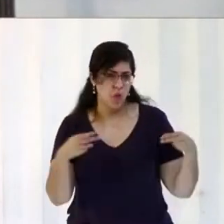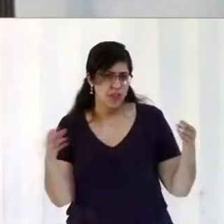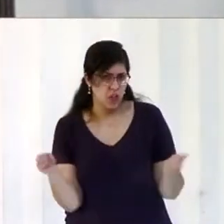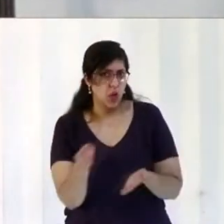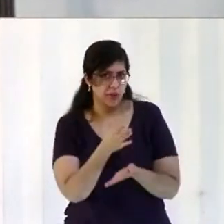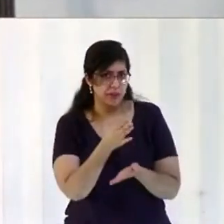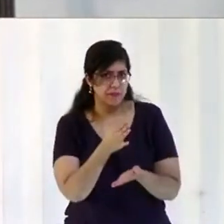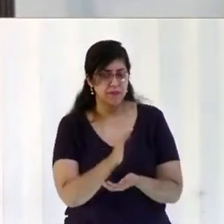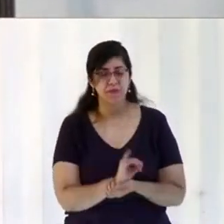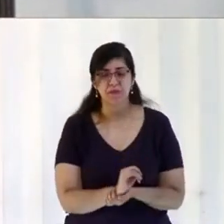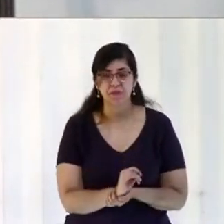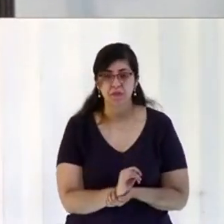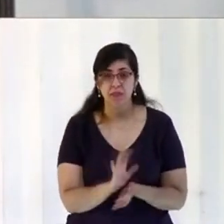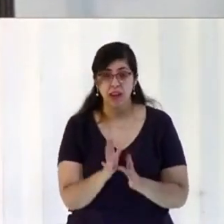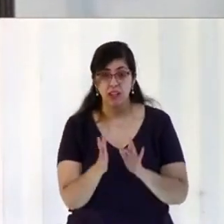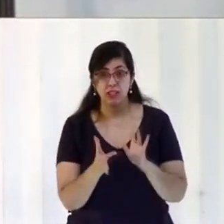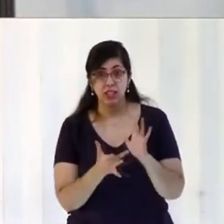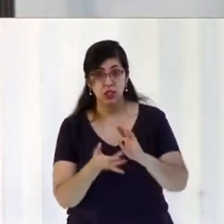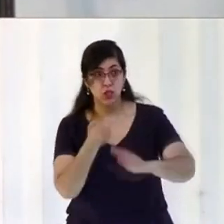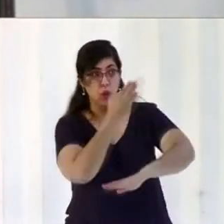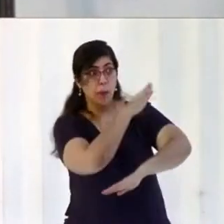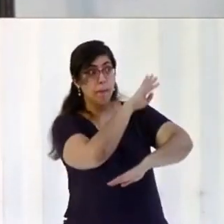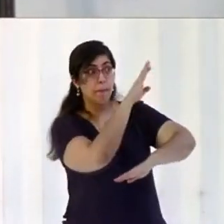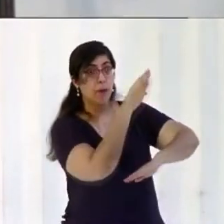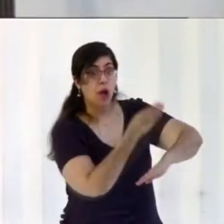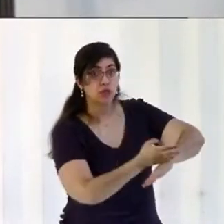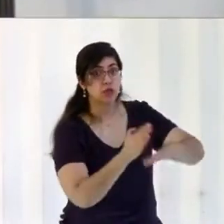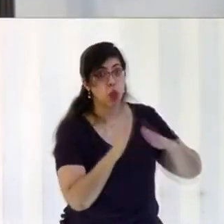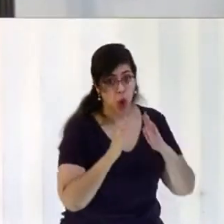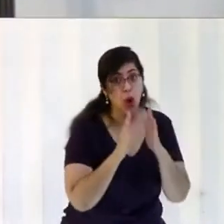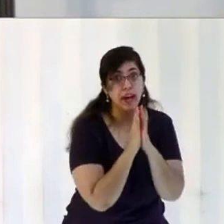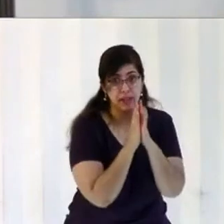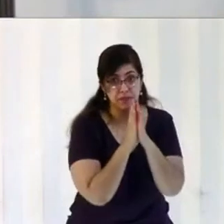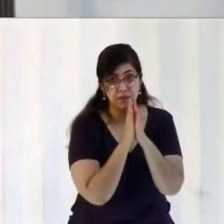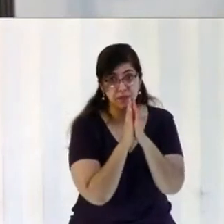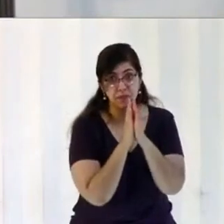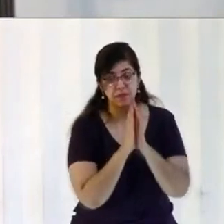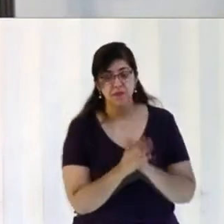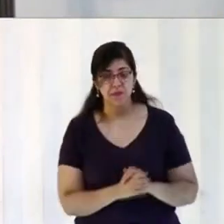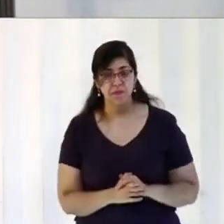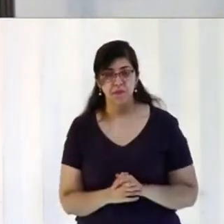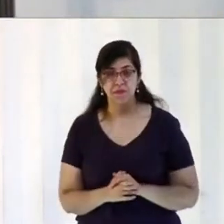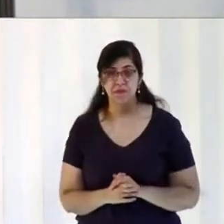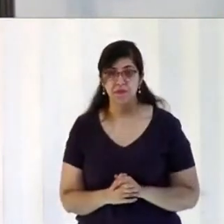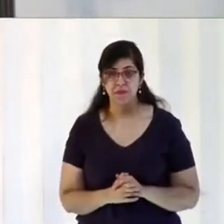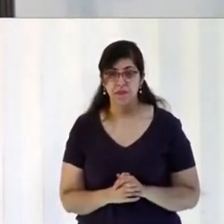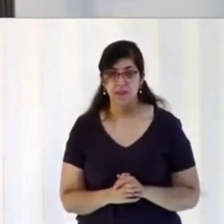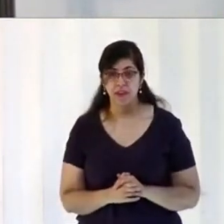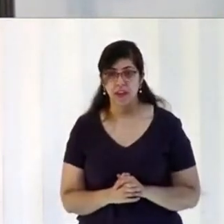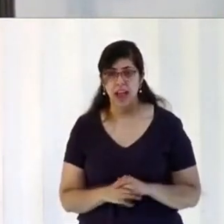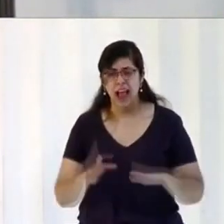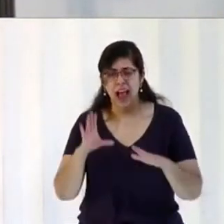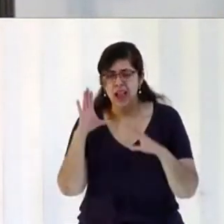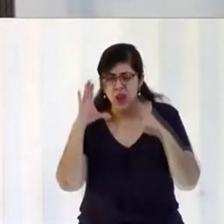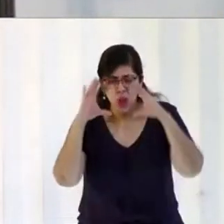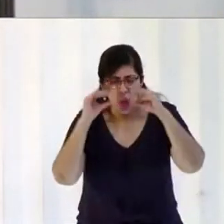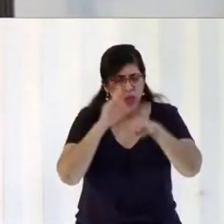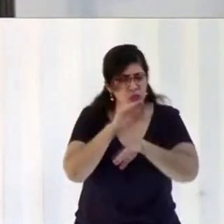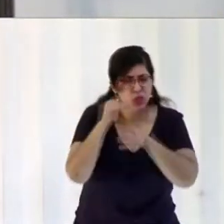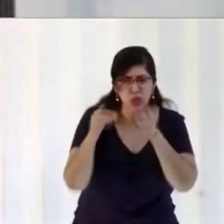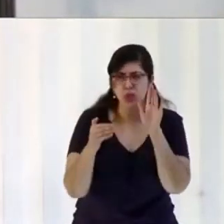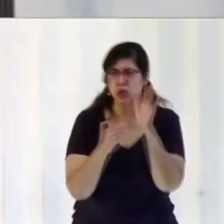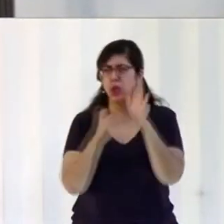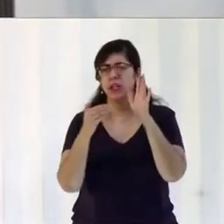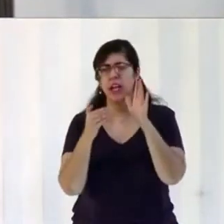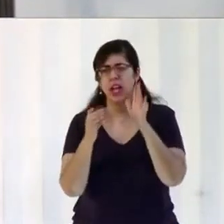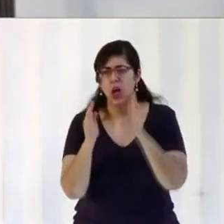texto. Jesus, quando foi ao monte, foi para isso, orar. E passou a noite orando a Deus, diz o